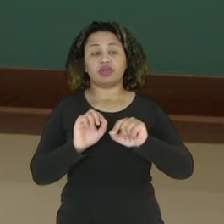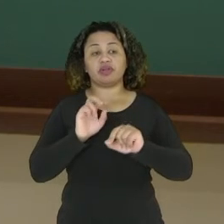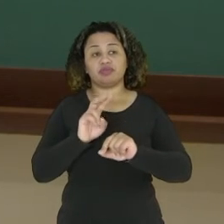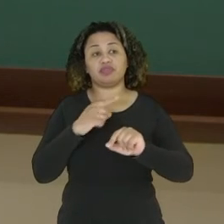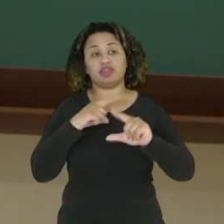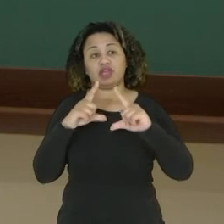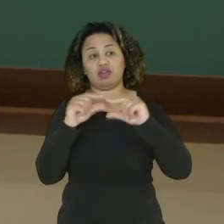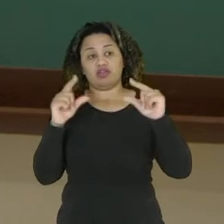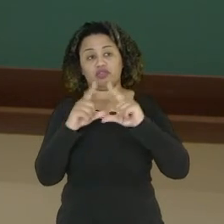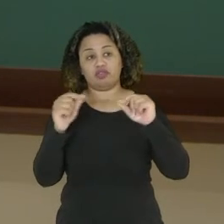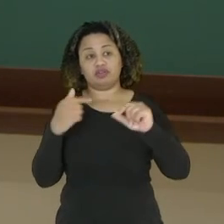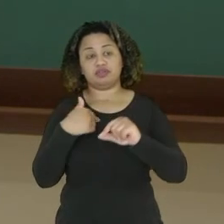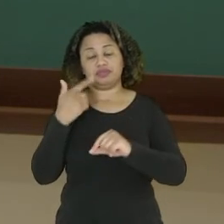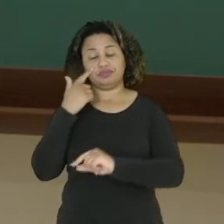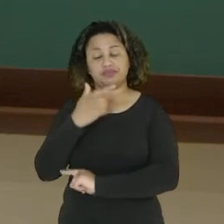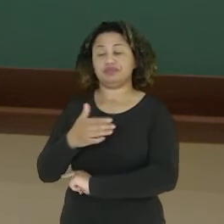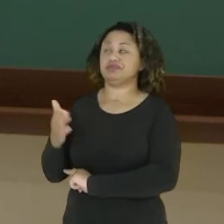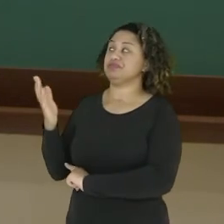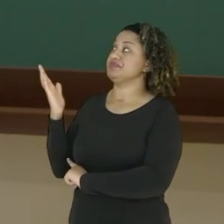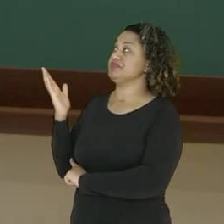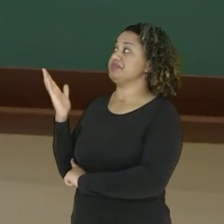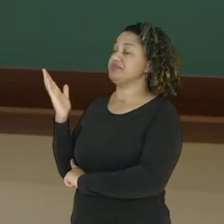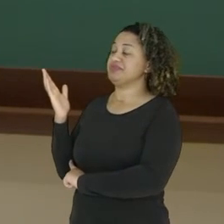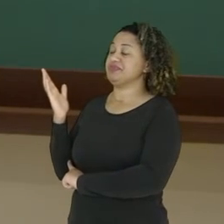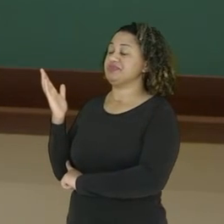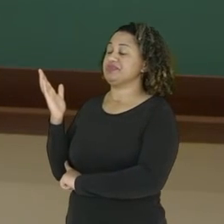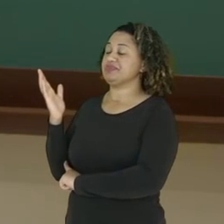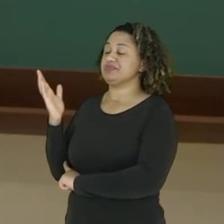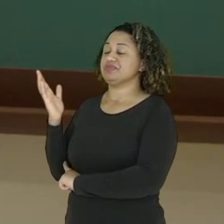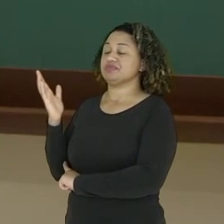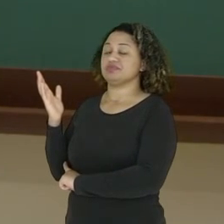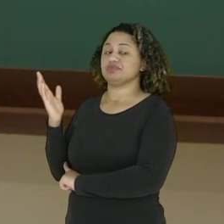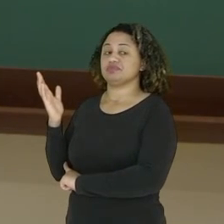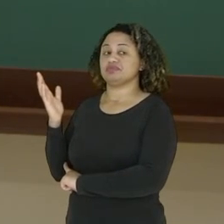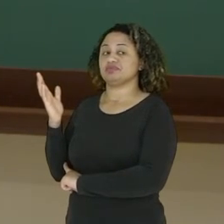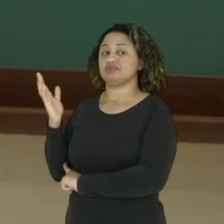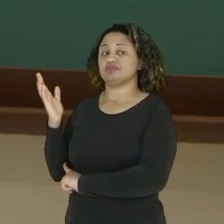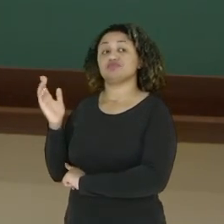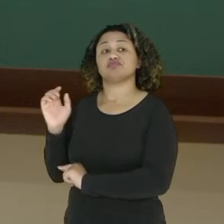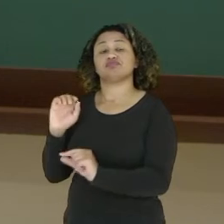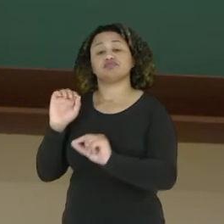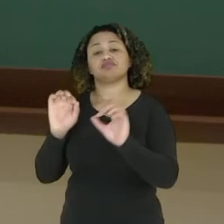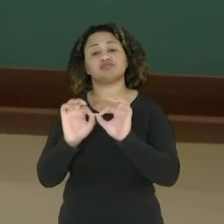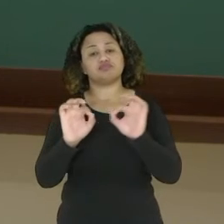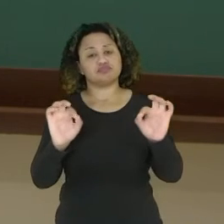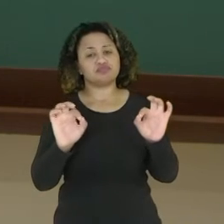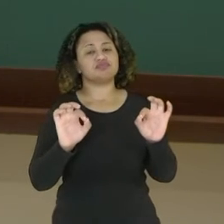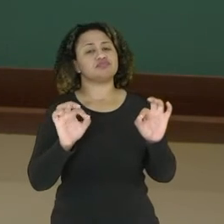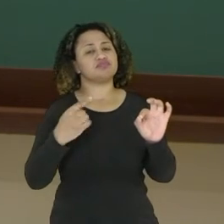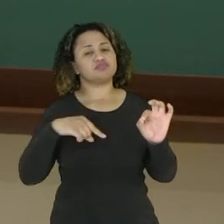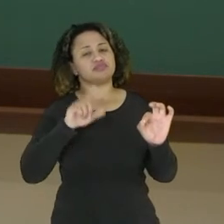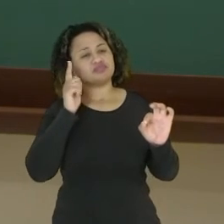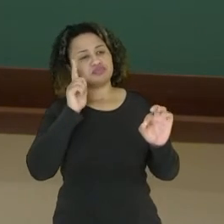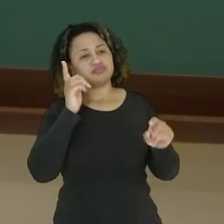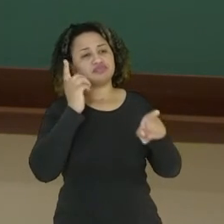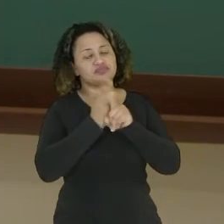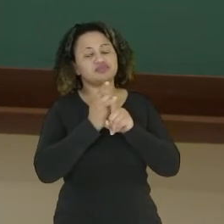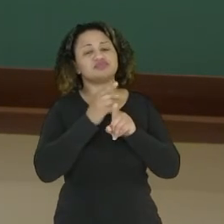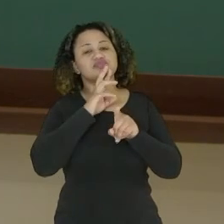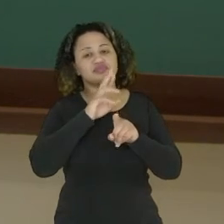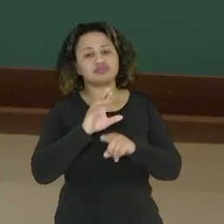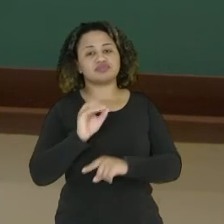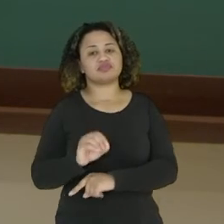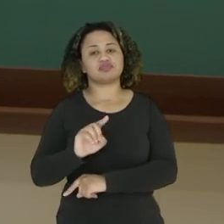essa fórmula. O comprimento de onda vezes a frequência. O comprimento de onda nós acabamos de encontrar que é